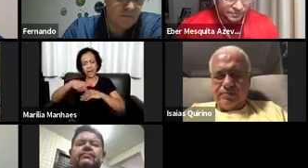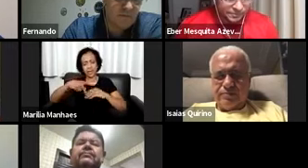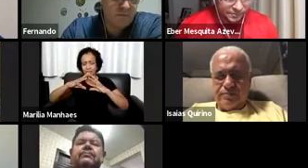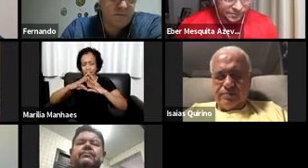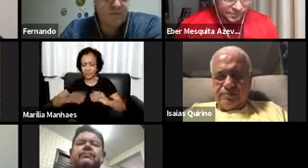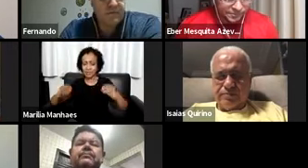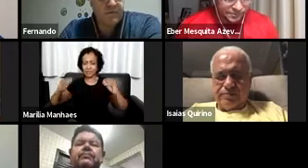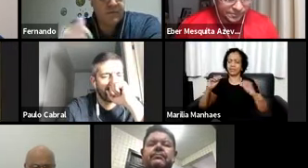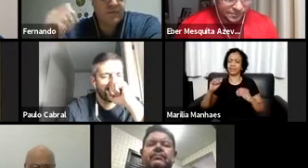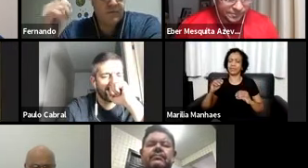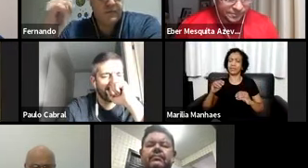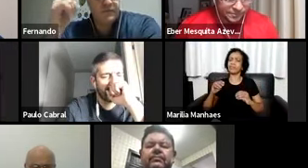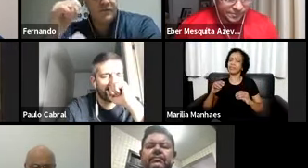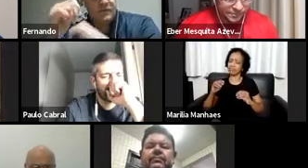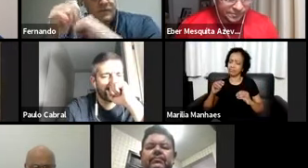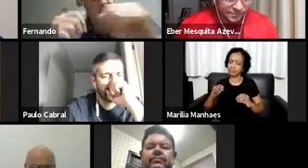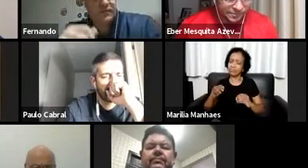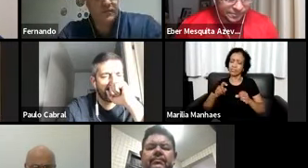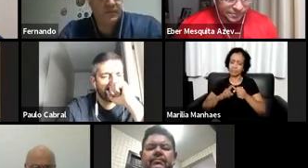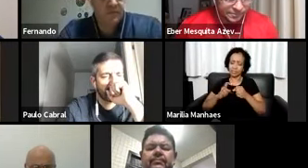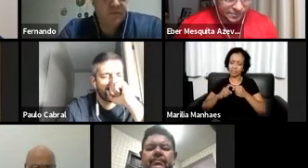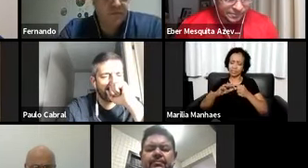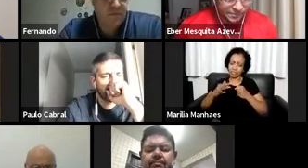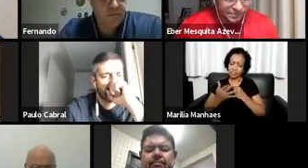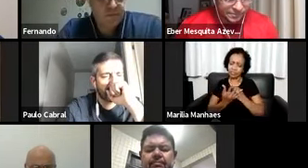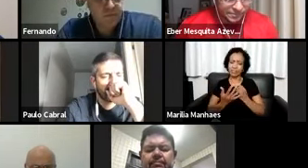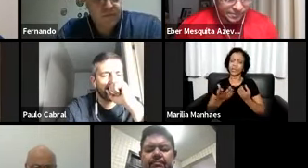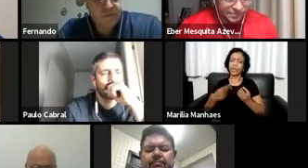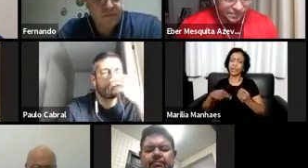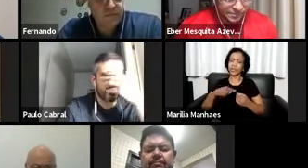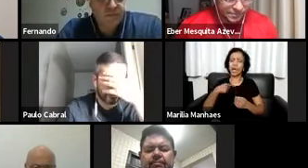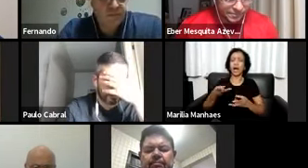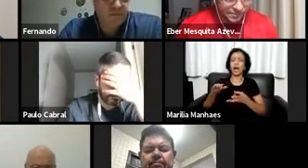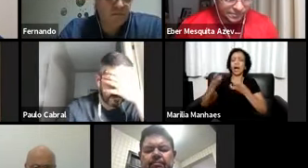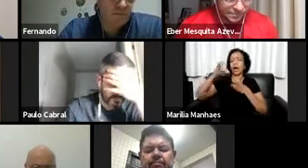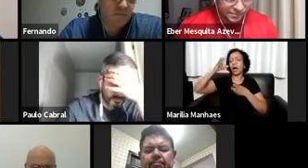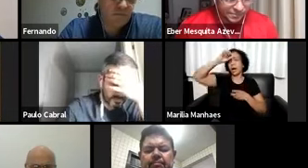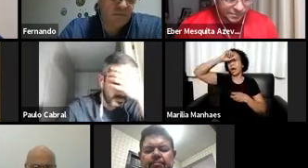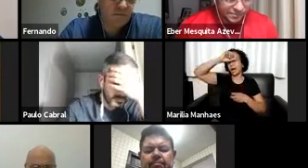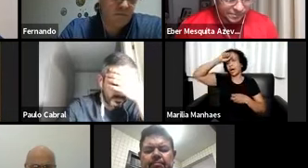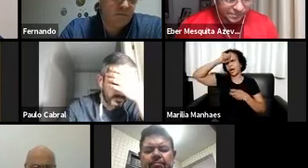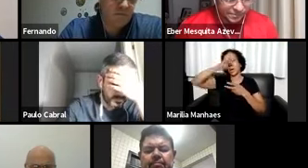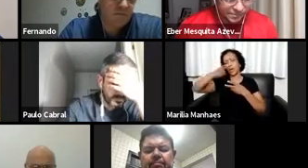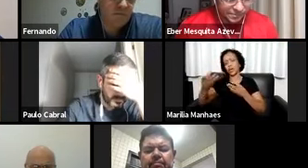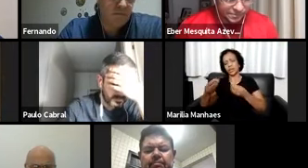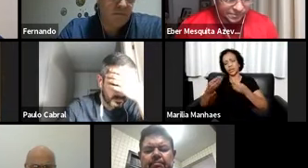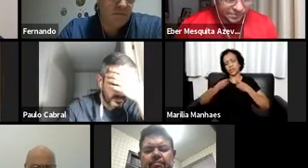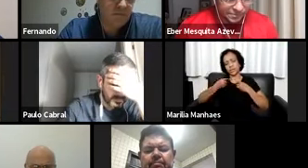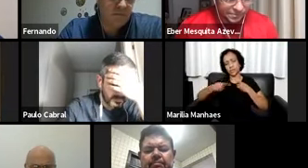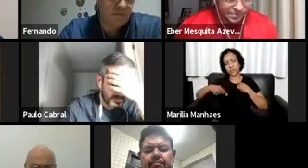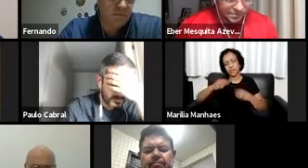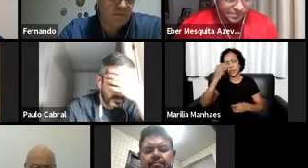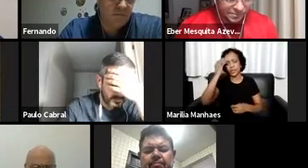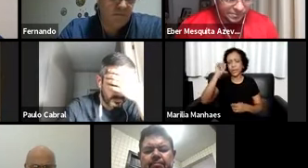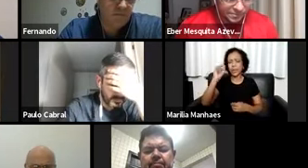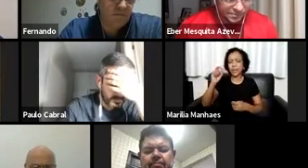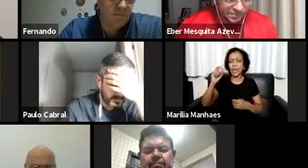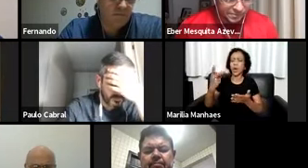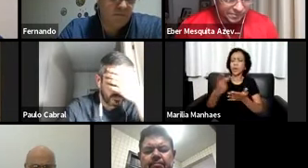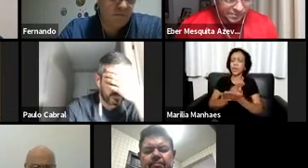o mundo inteiro, que possamos extrair as lições que tens reservado para nós nesse período